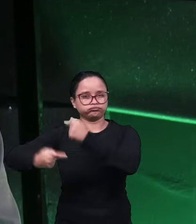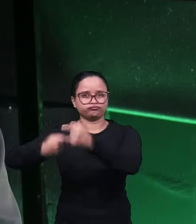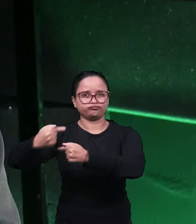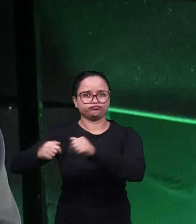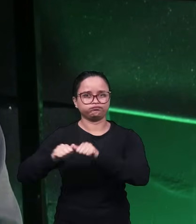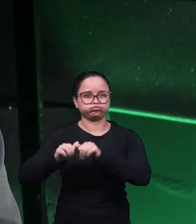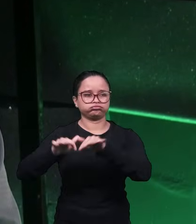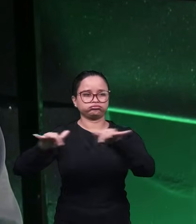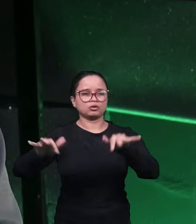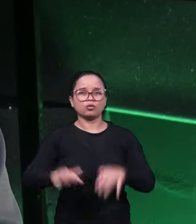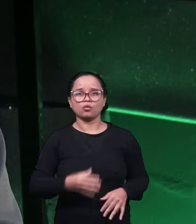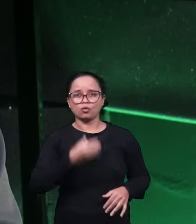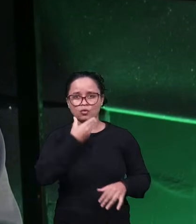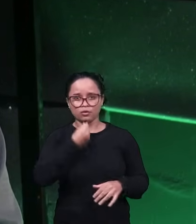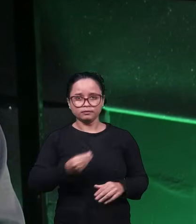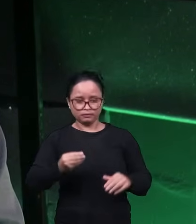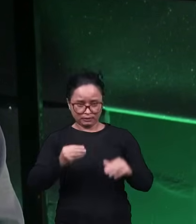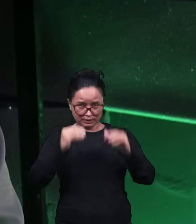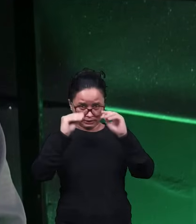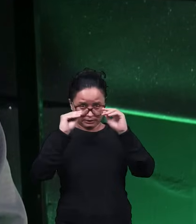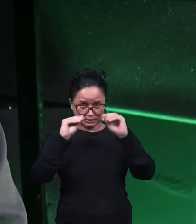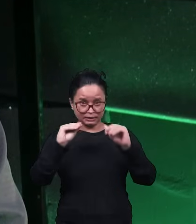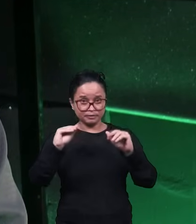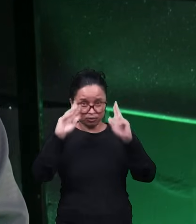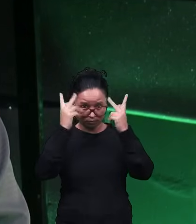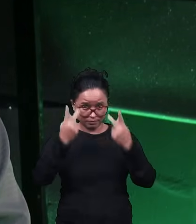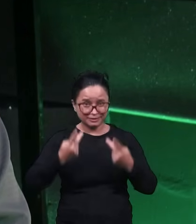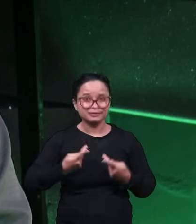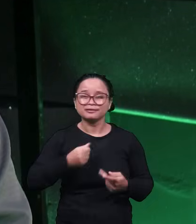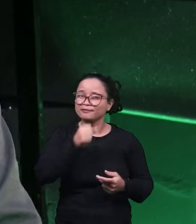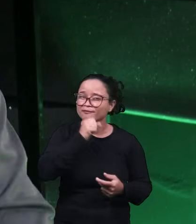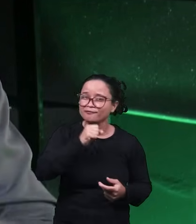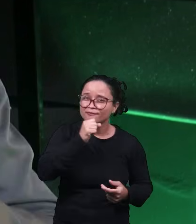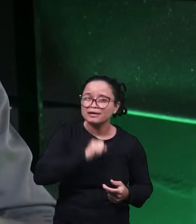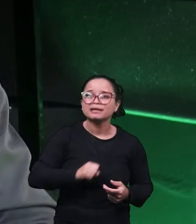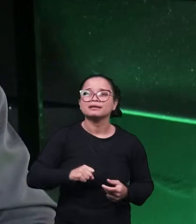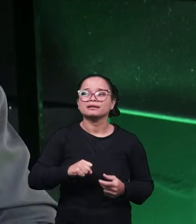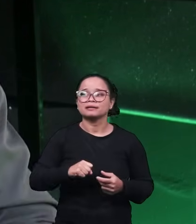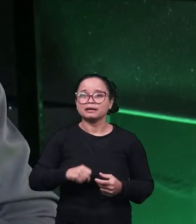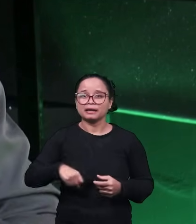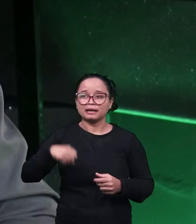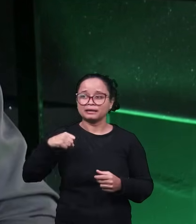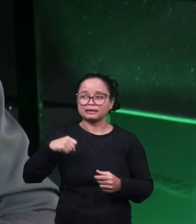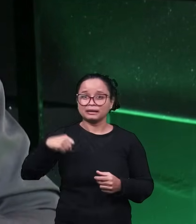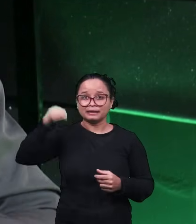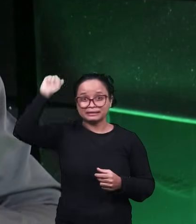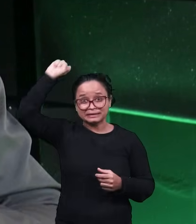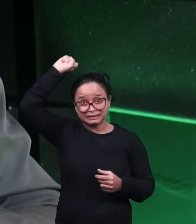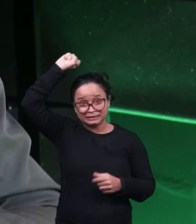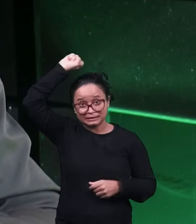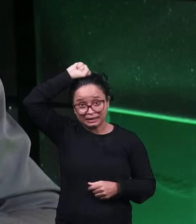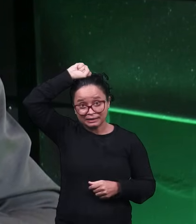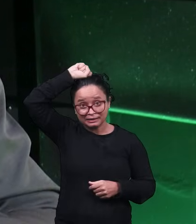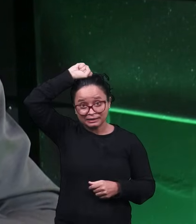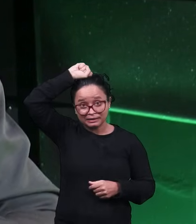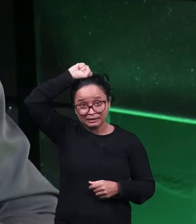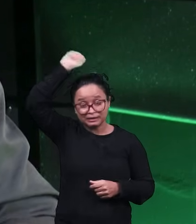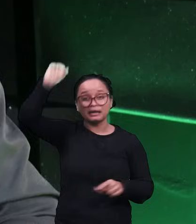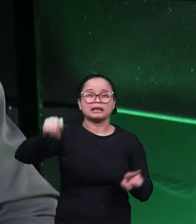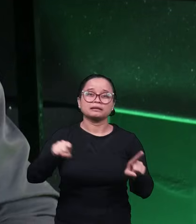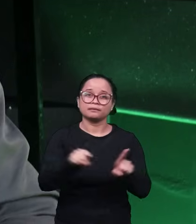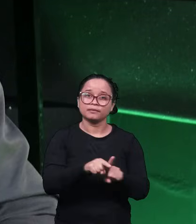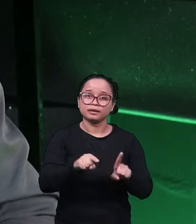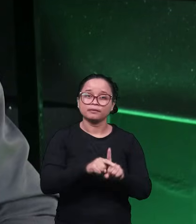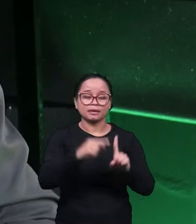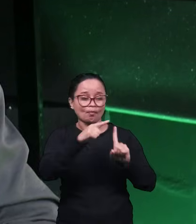já avançado em idade, Sarai era estéril, mas havia essa operação. Por quê? Não iria agir ali uma